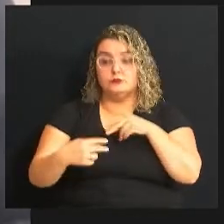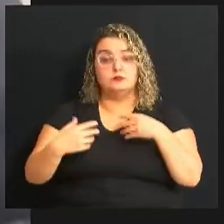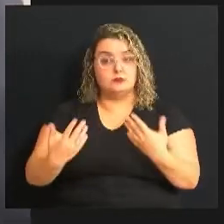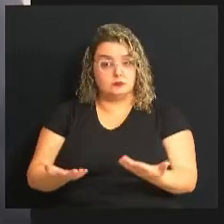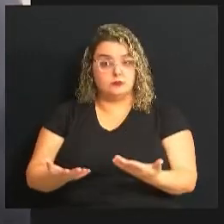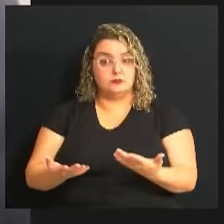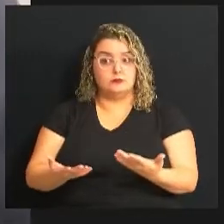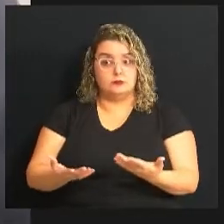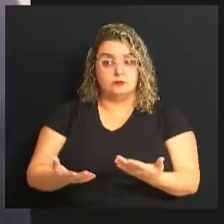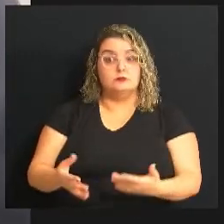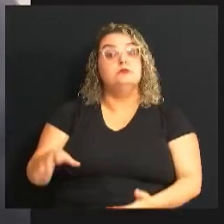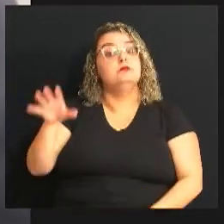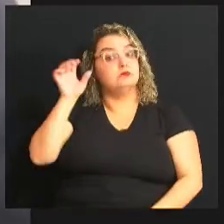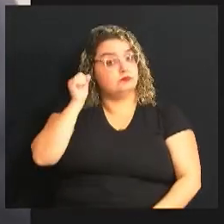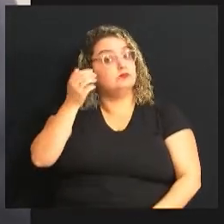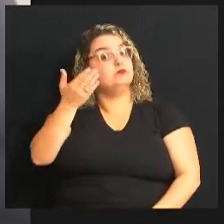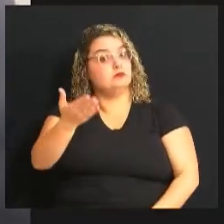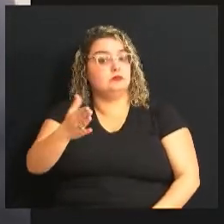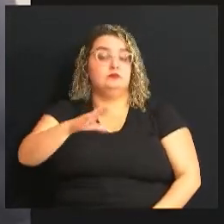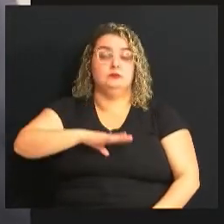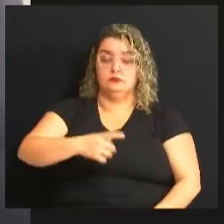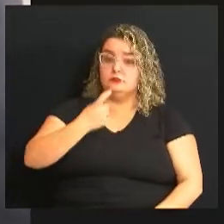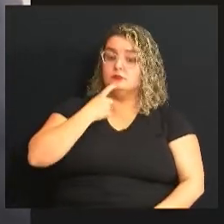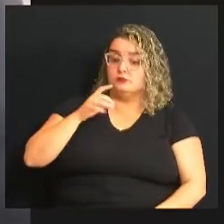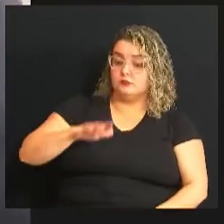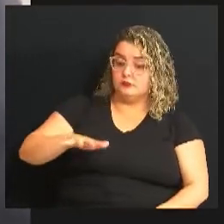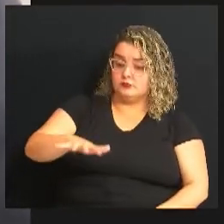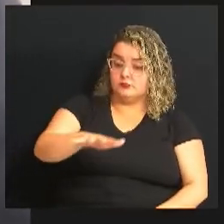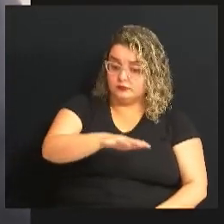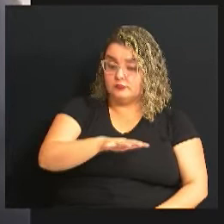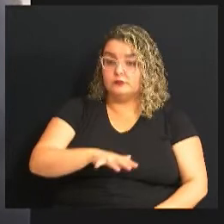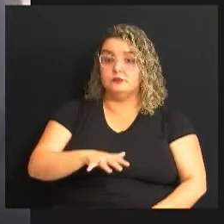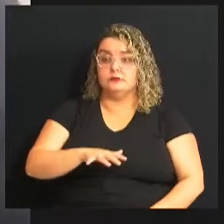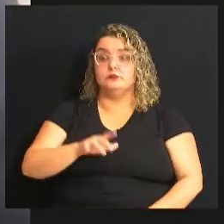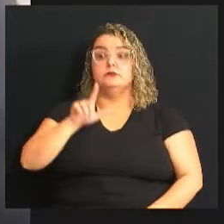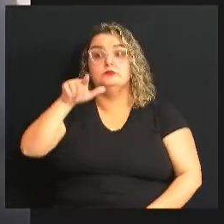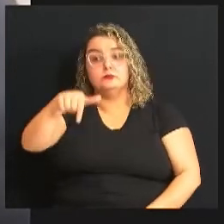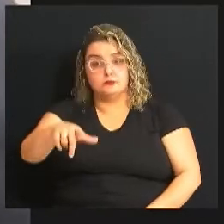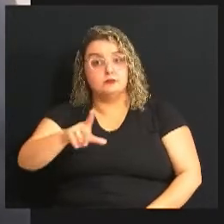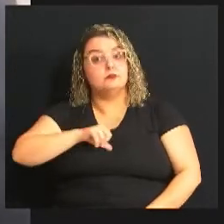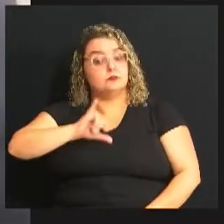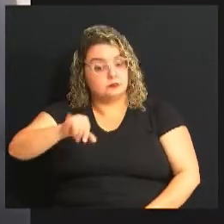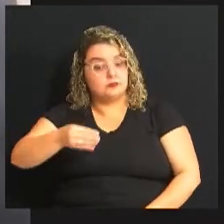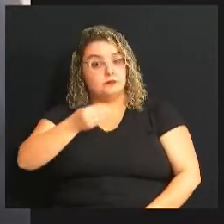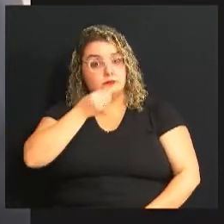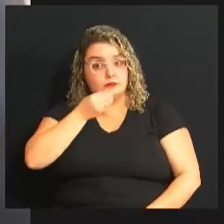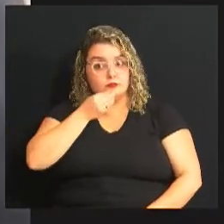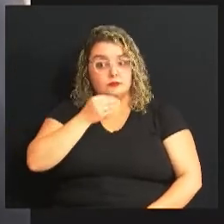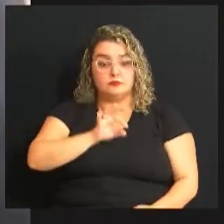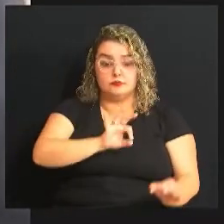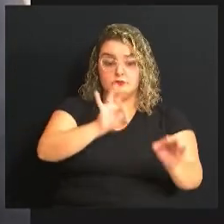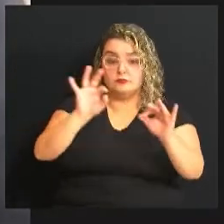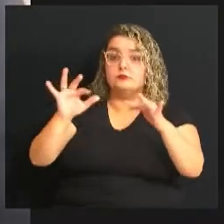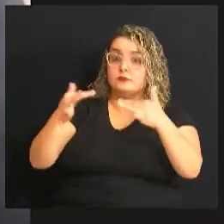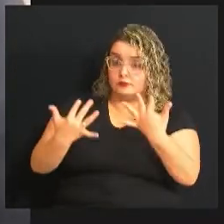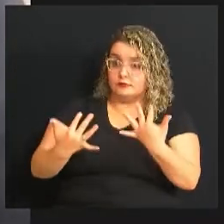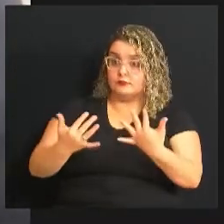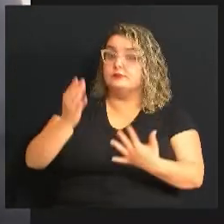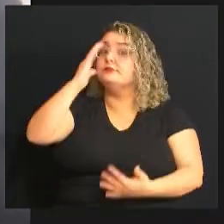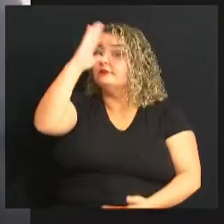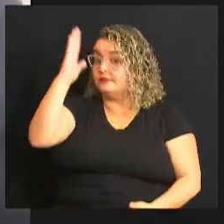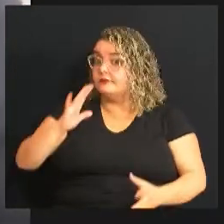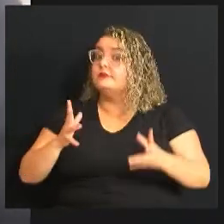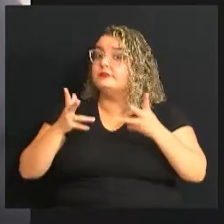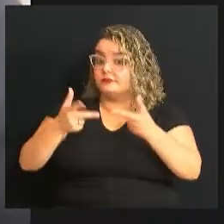está nos ouvindo aí de Campinas e região, e aqueles que depois vão ter oportunidade de assistir aí do Brasil todo essa